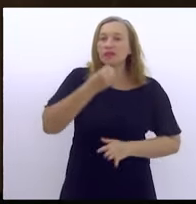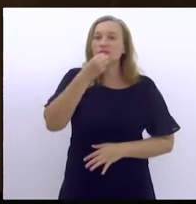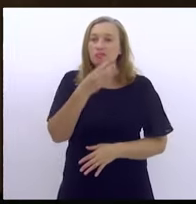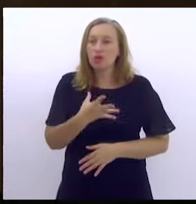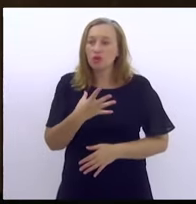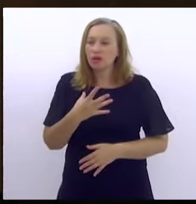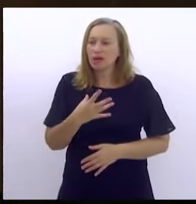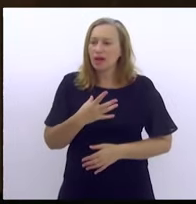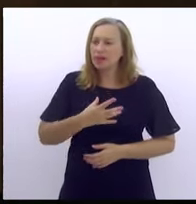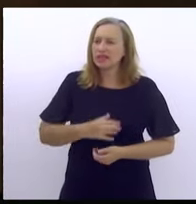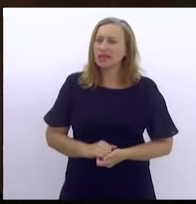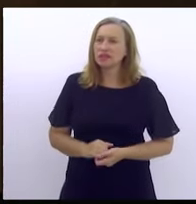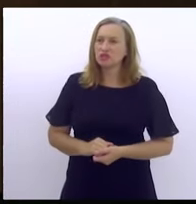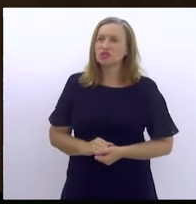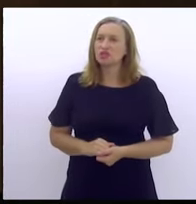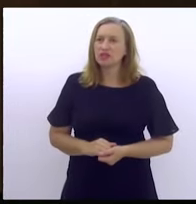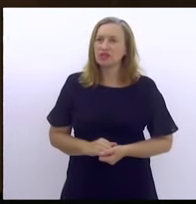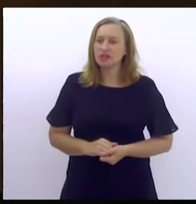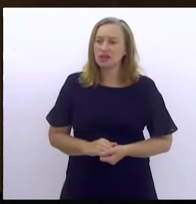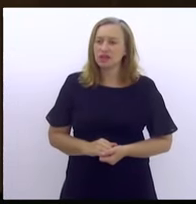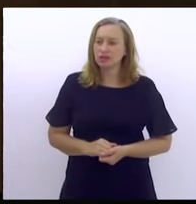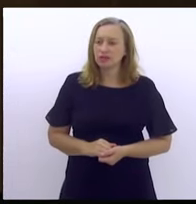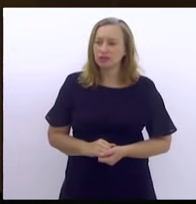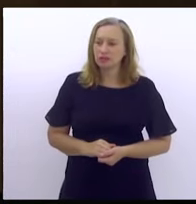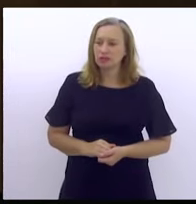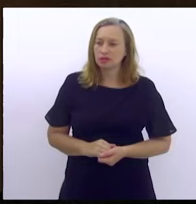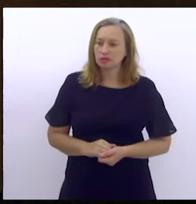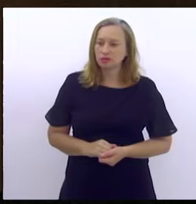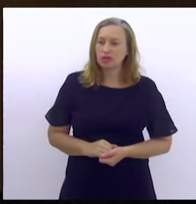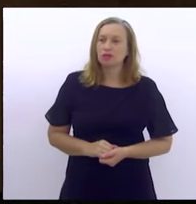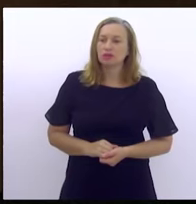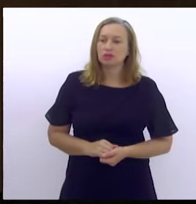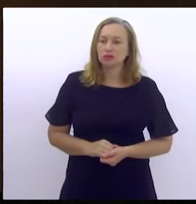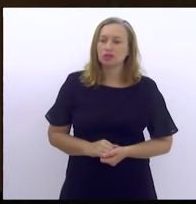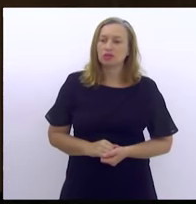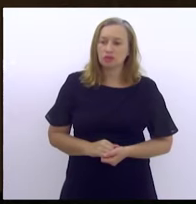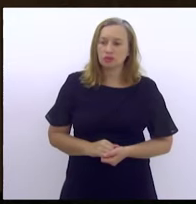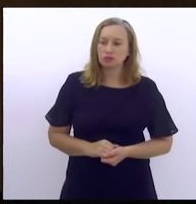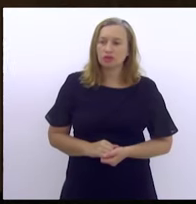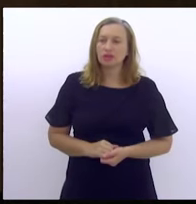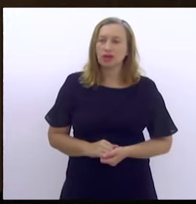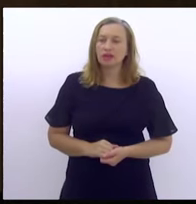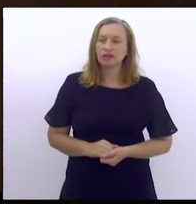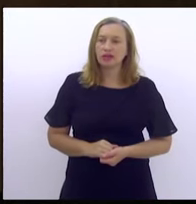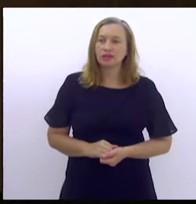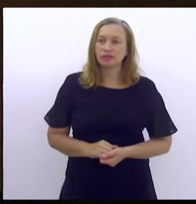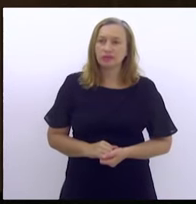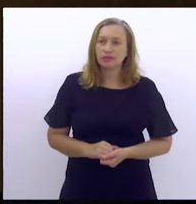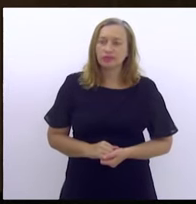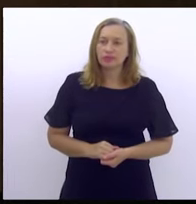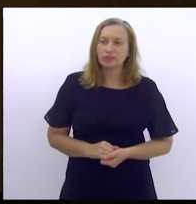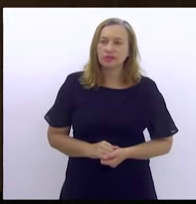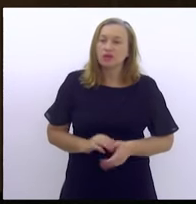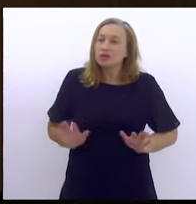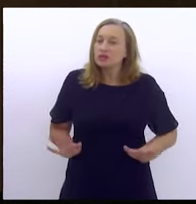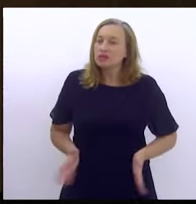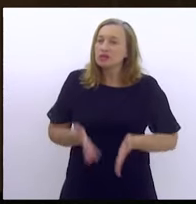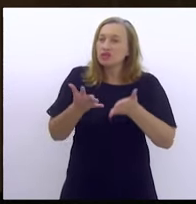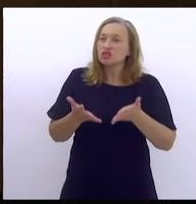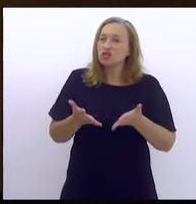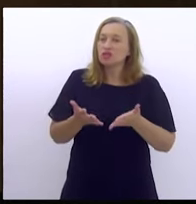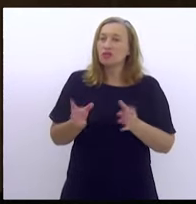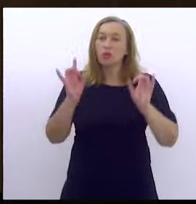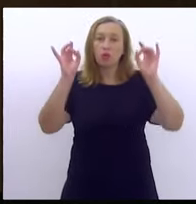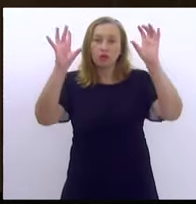positivamente na vida escolar desses alunos e de suas famílias, no incentivo em